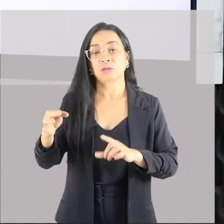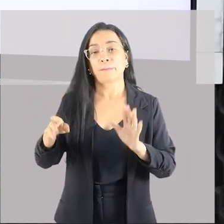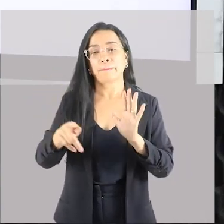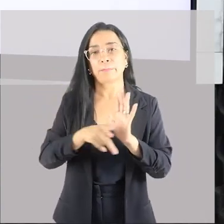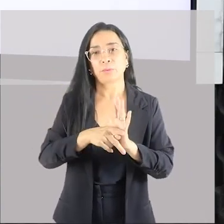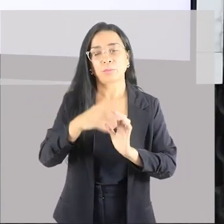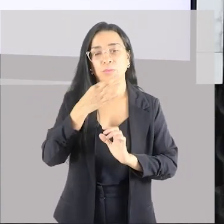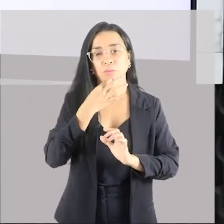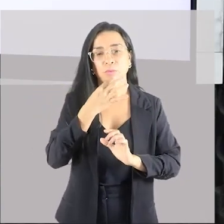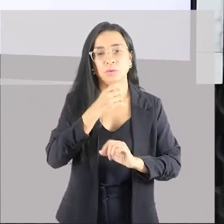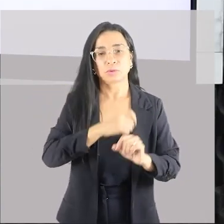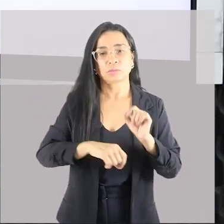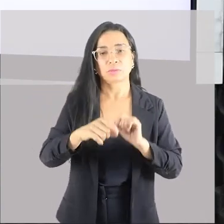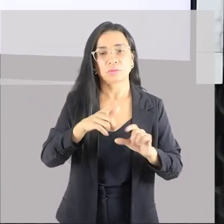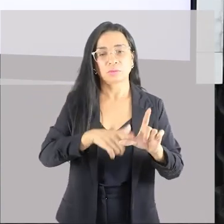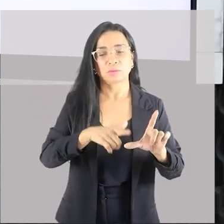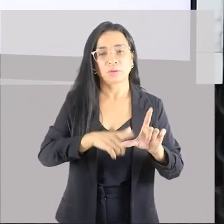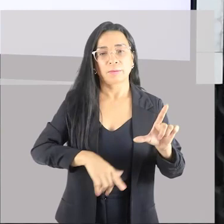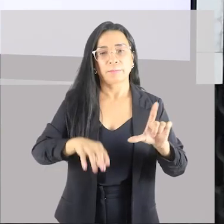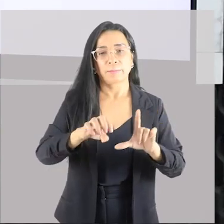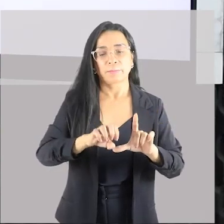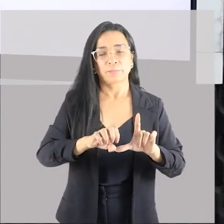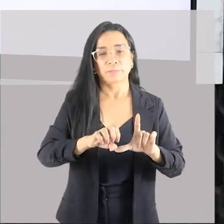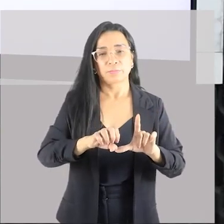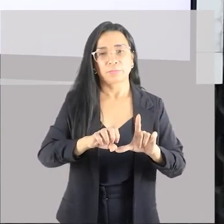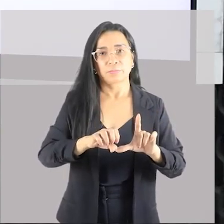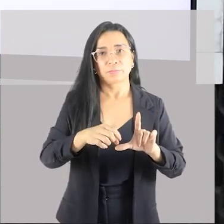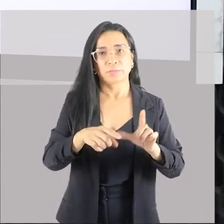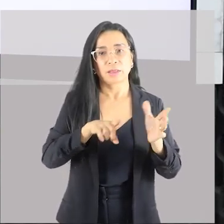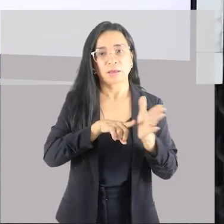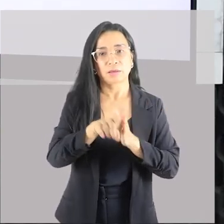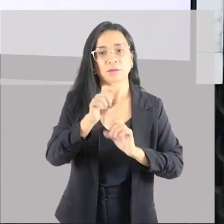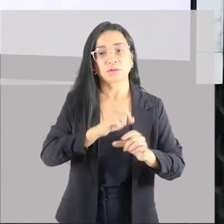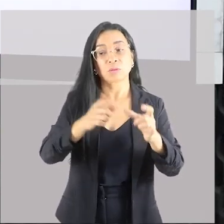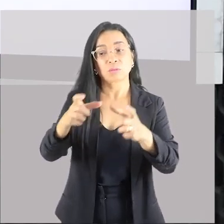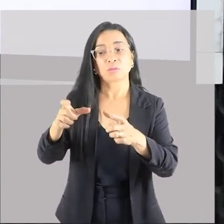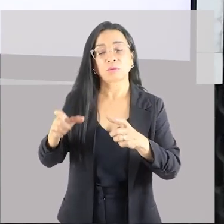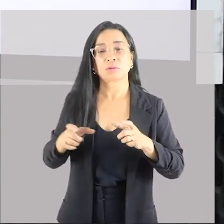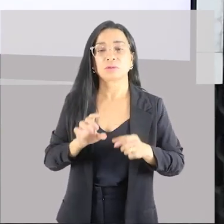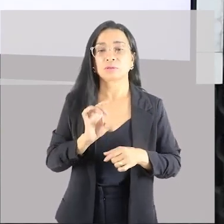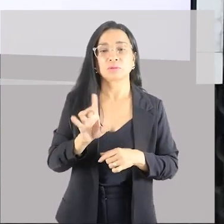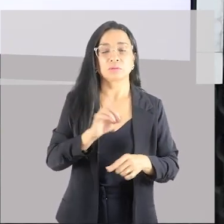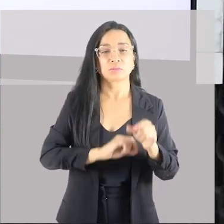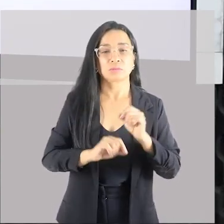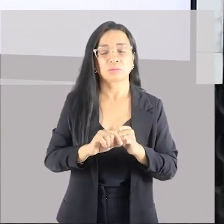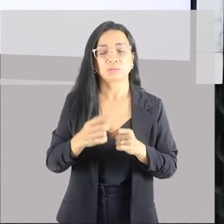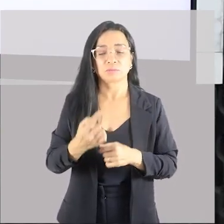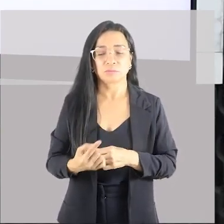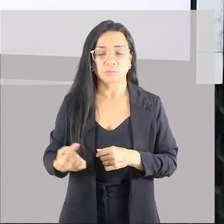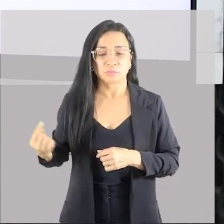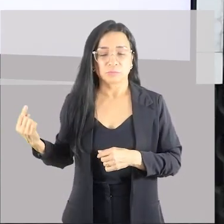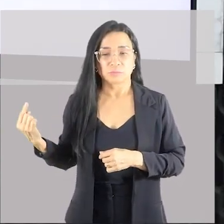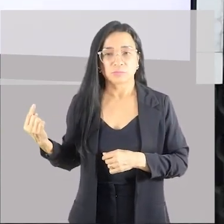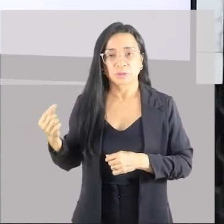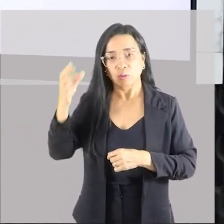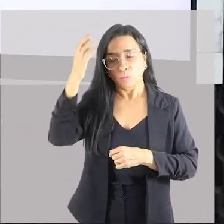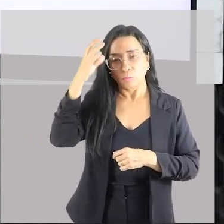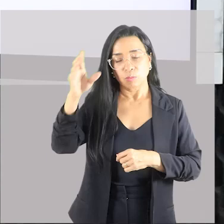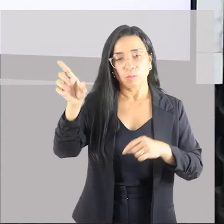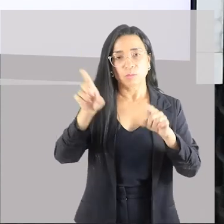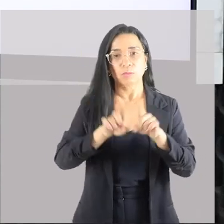epistemologia. Nacionalismo e internacionalismo, isso aqui é mera questão de localidade e cultura,